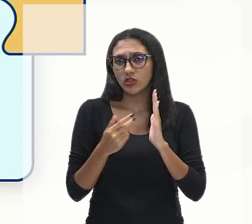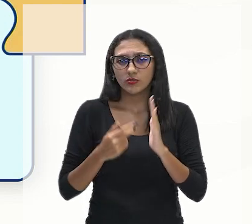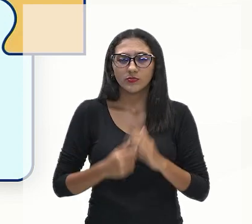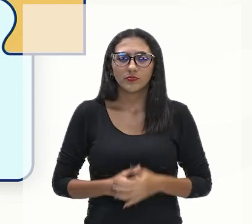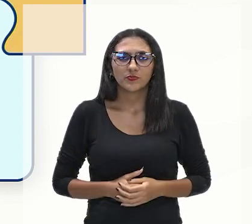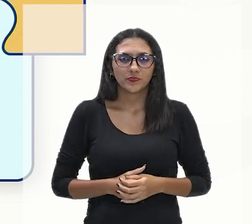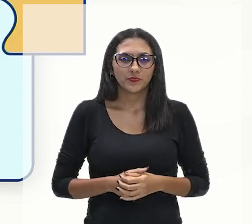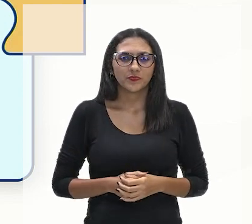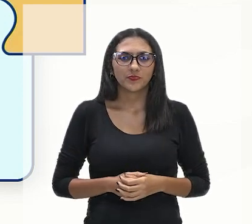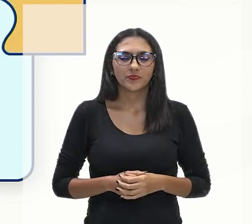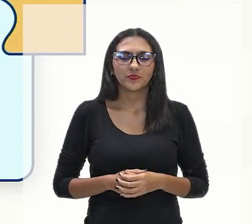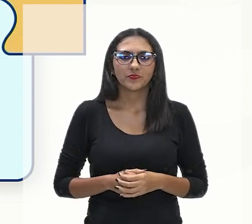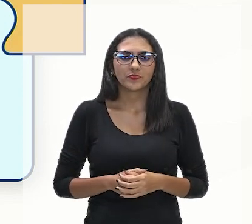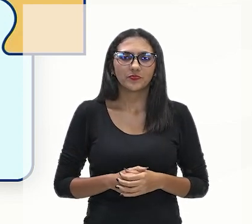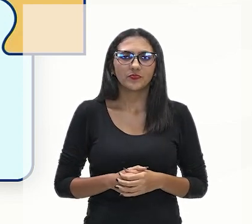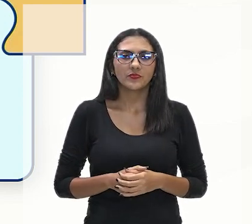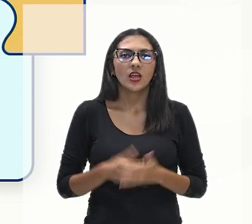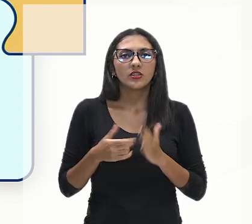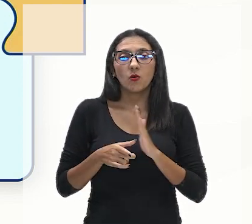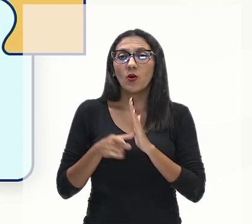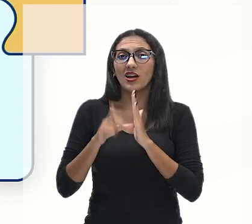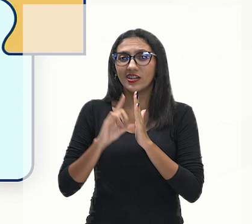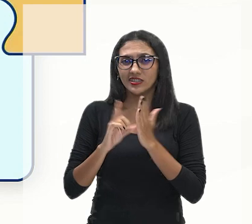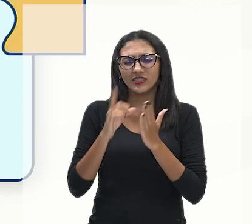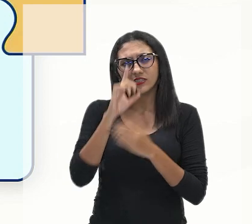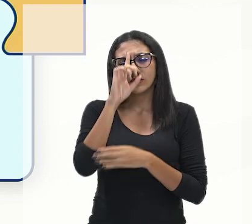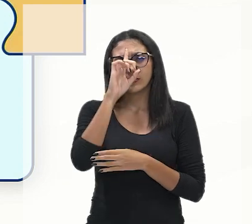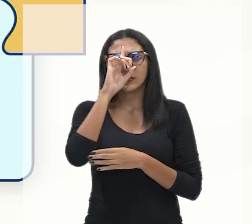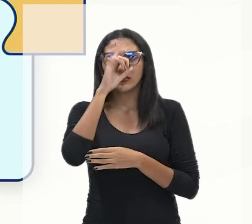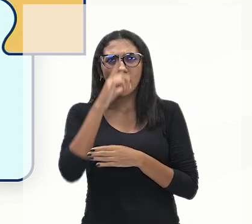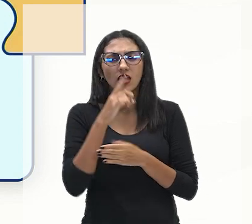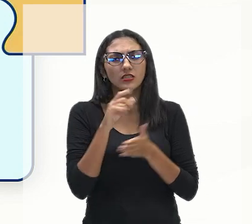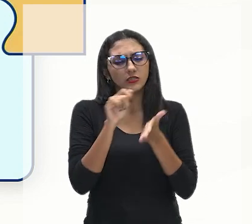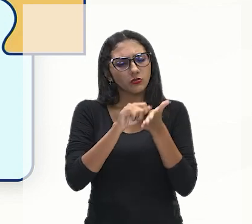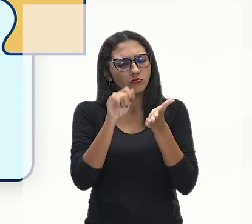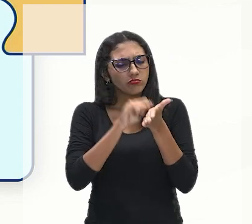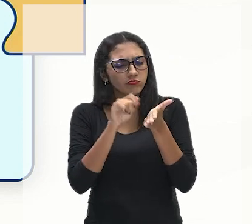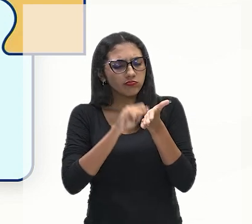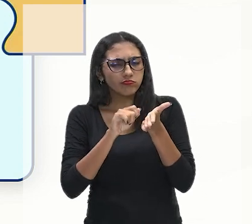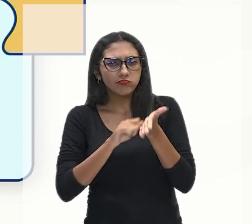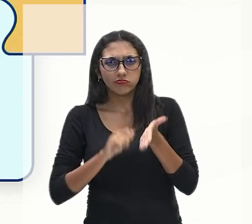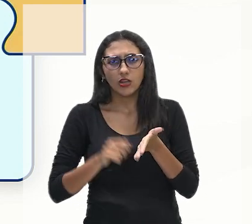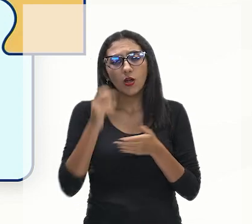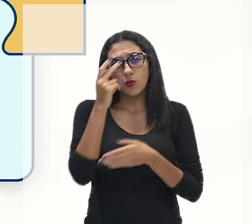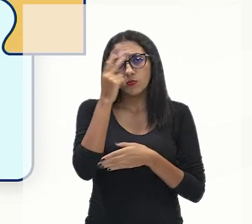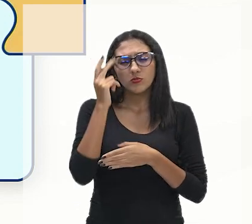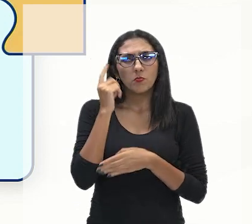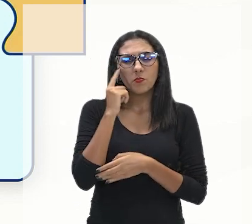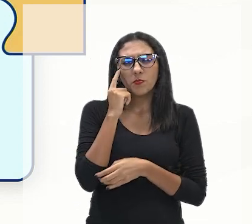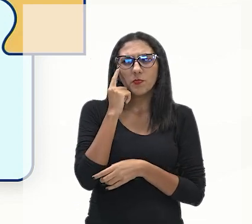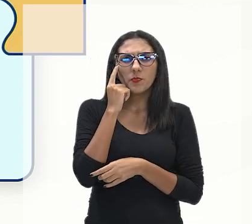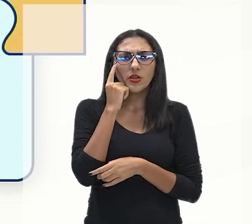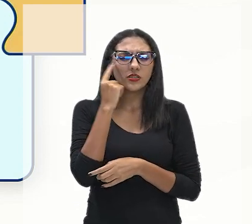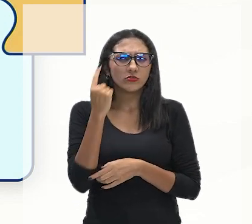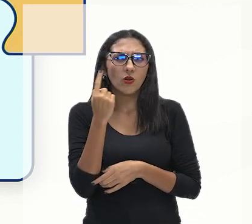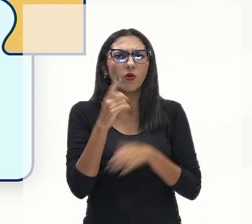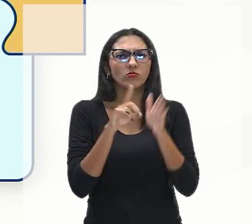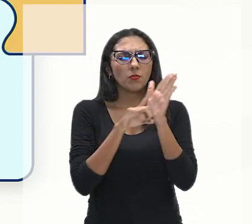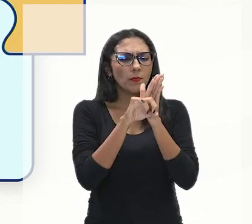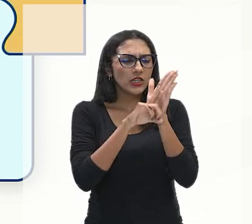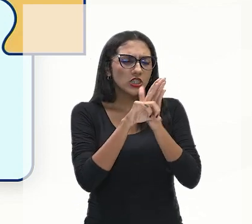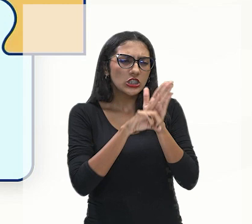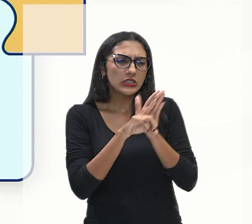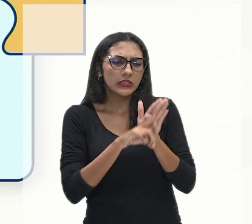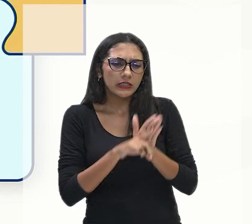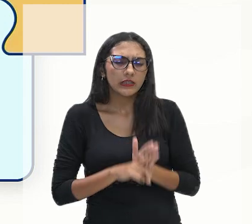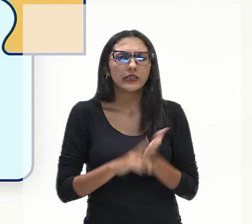escrito, ele passou por um processo, a pessoa que escreveu passou por um processo de pesquisa, ela definiu